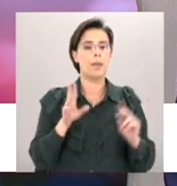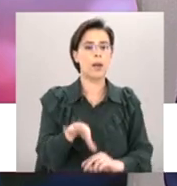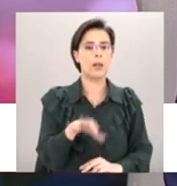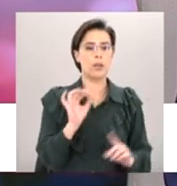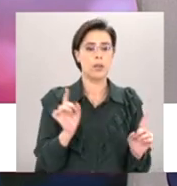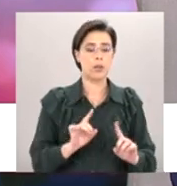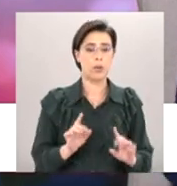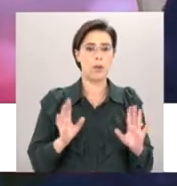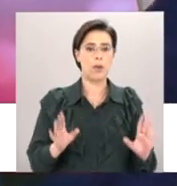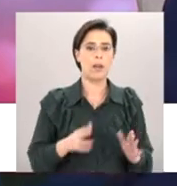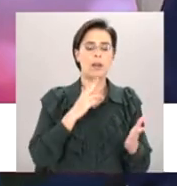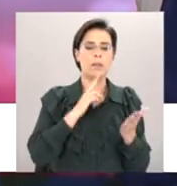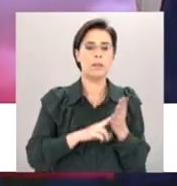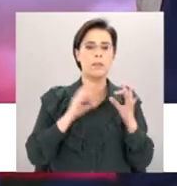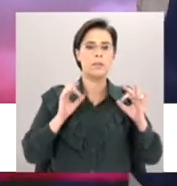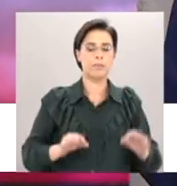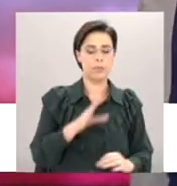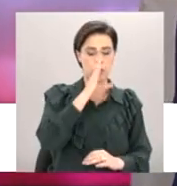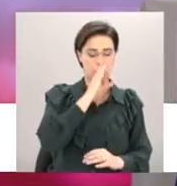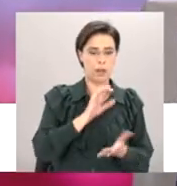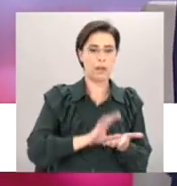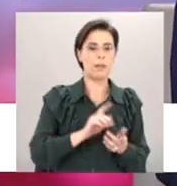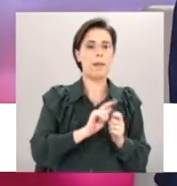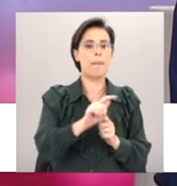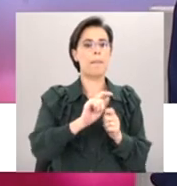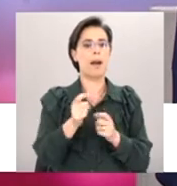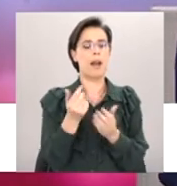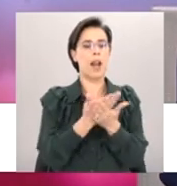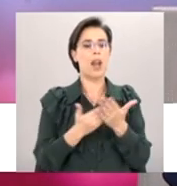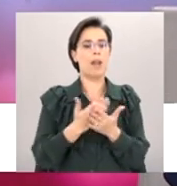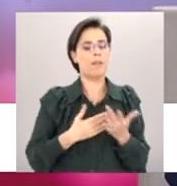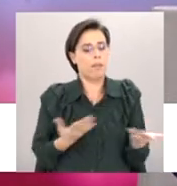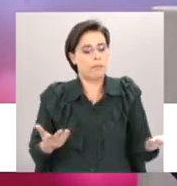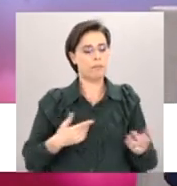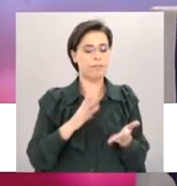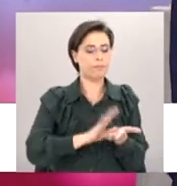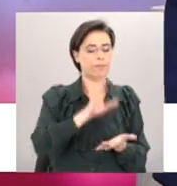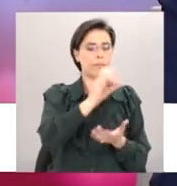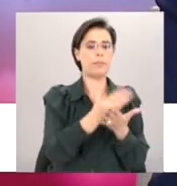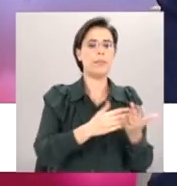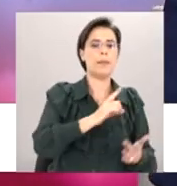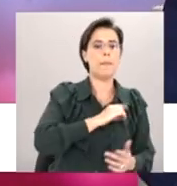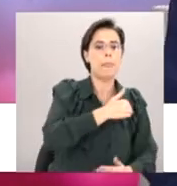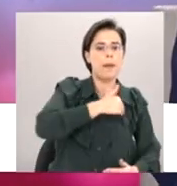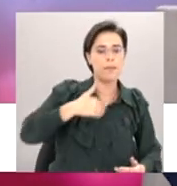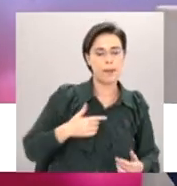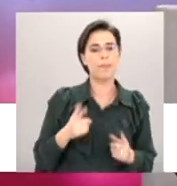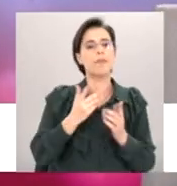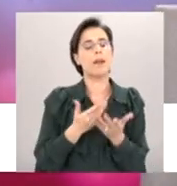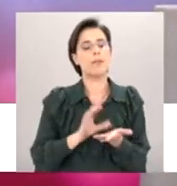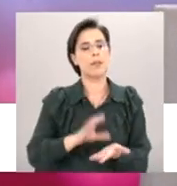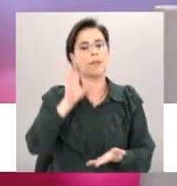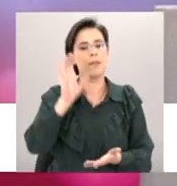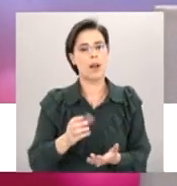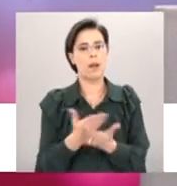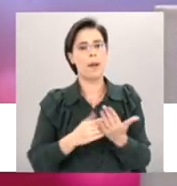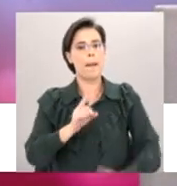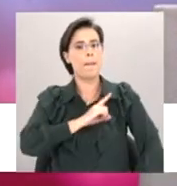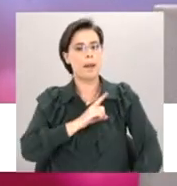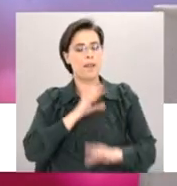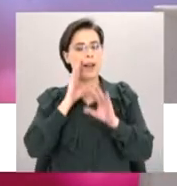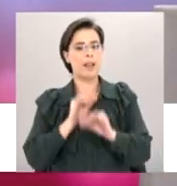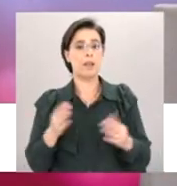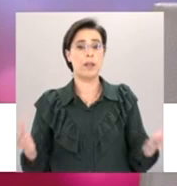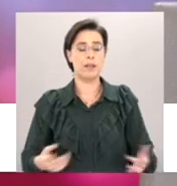escolha é de fato de colocar o estado a financiar vários negócios vamos financiar um negócio privado da saúde para mexer iniciar um negócio privado